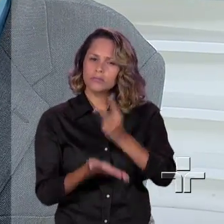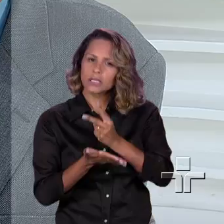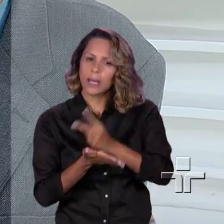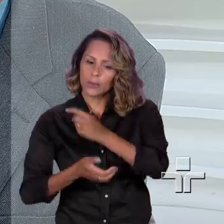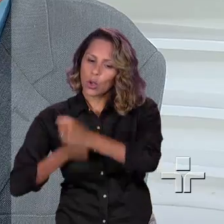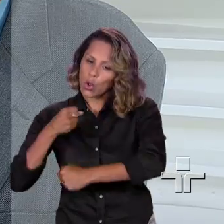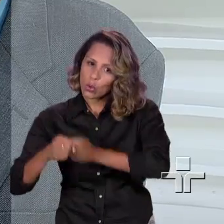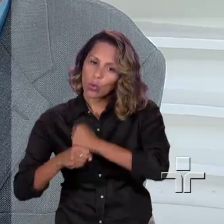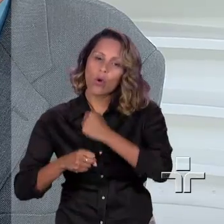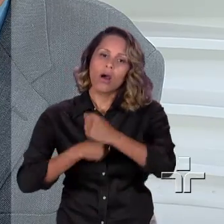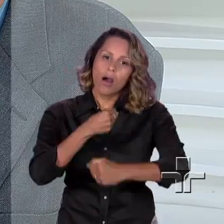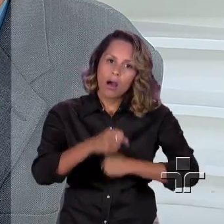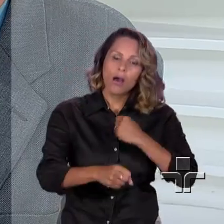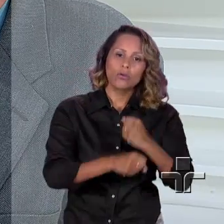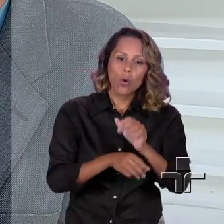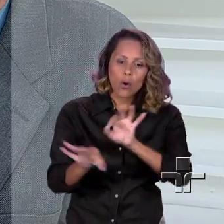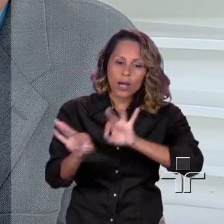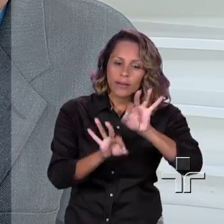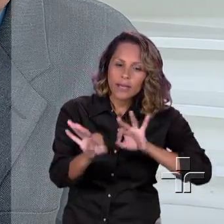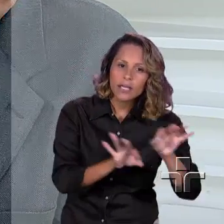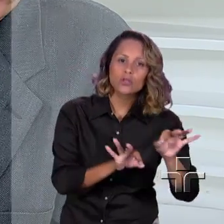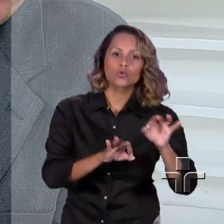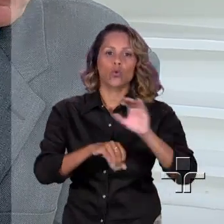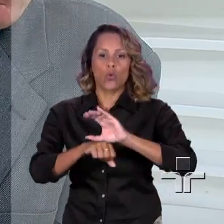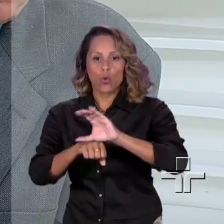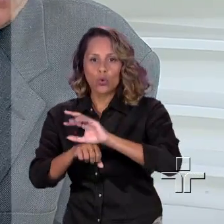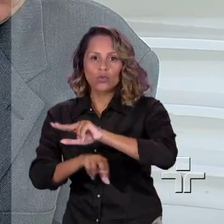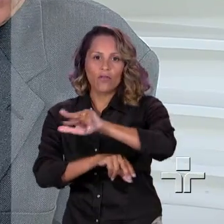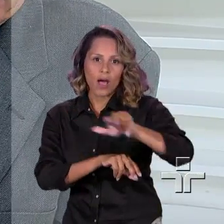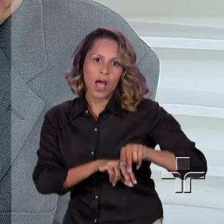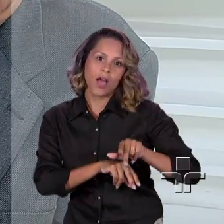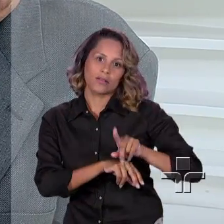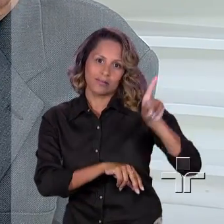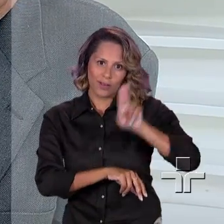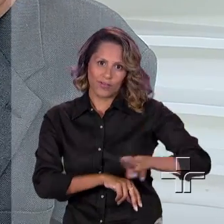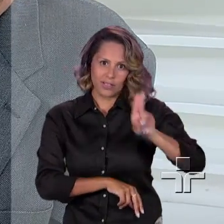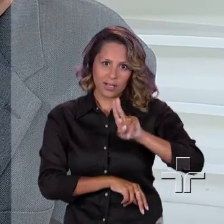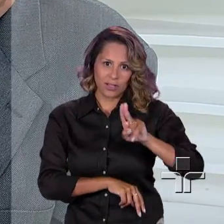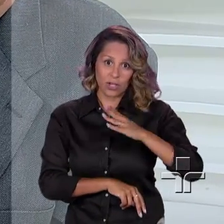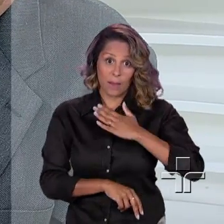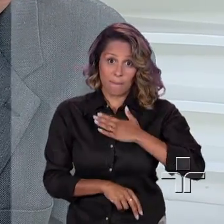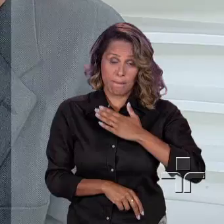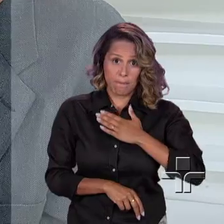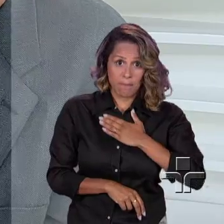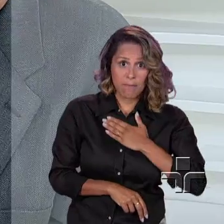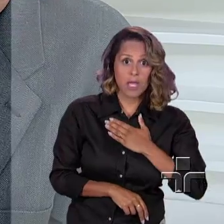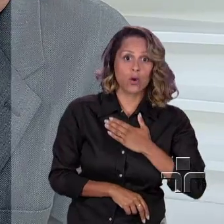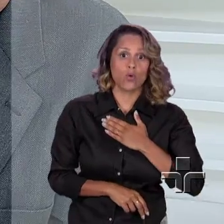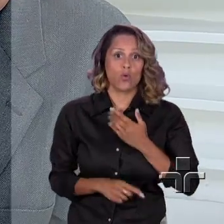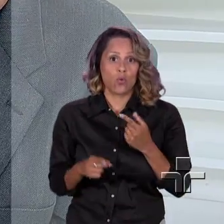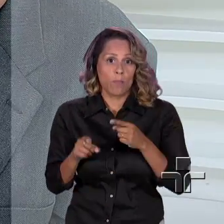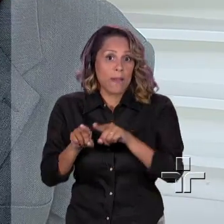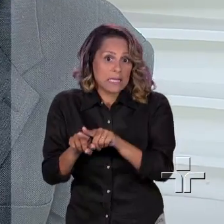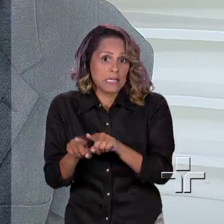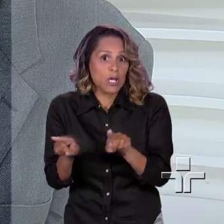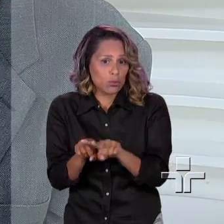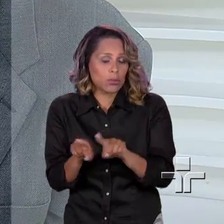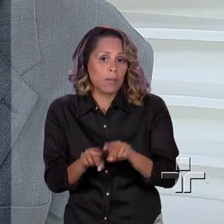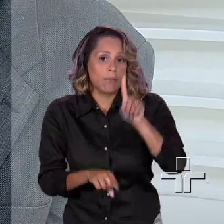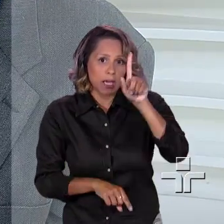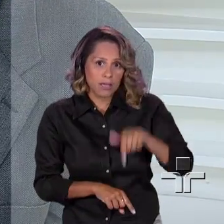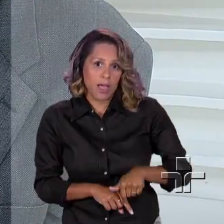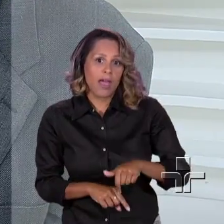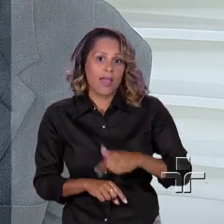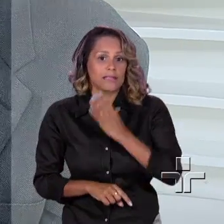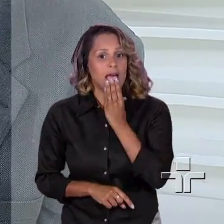atividades, conferências e cursos lá. Meu companheiro de 24 anos é israelense, ele é também historiador. Eu fui convidado uns